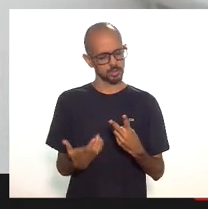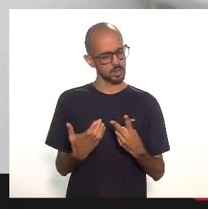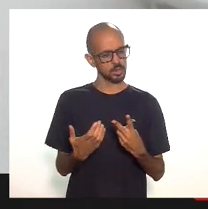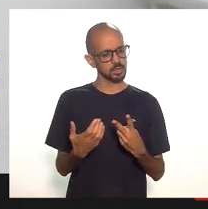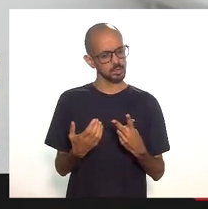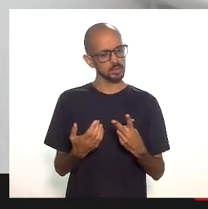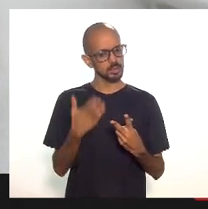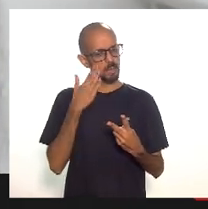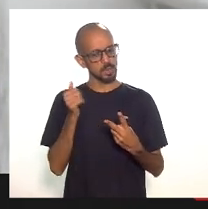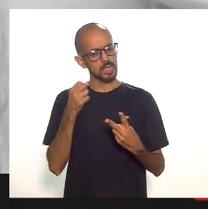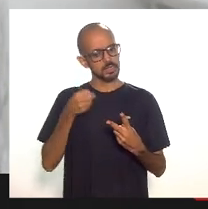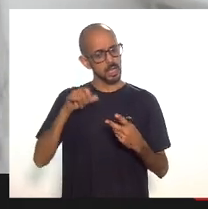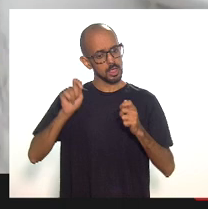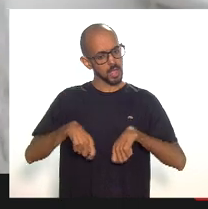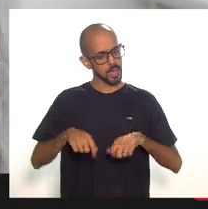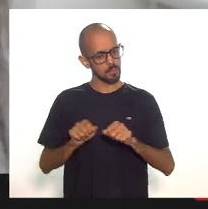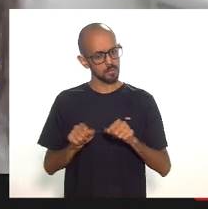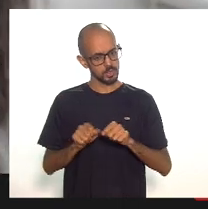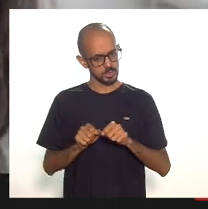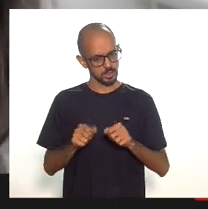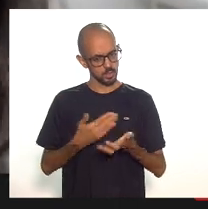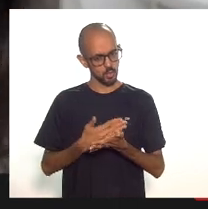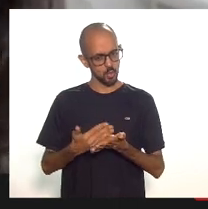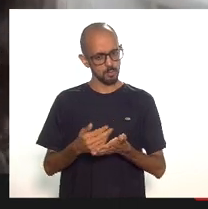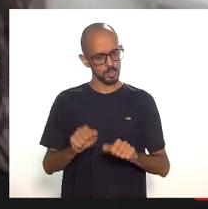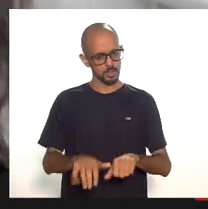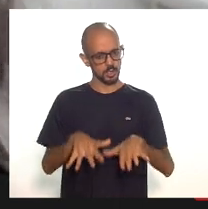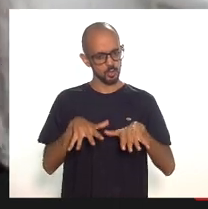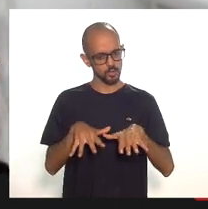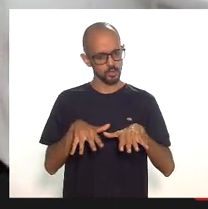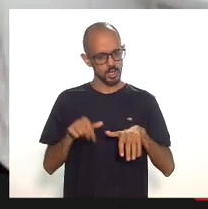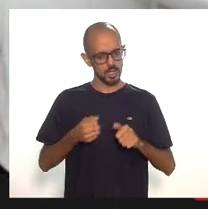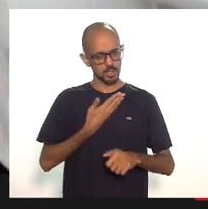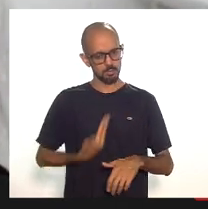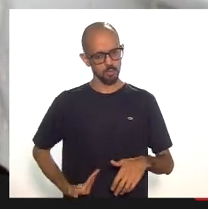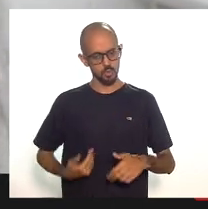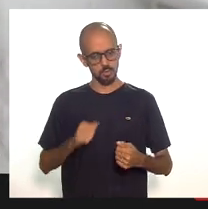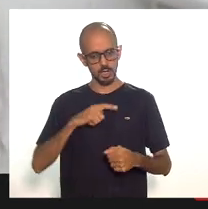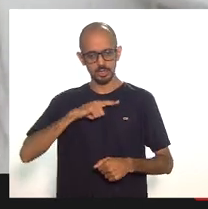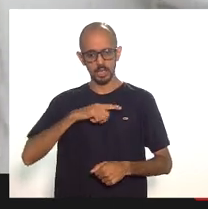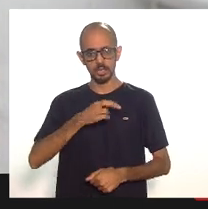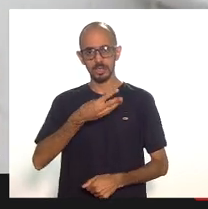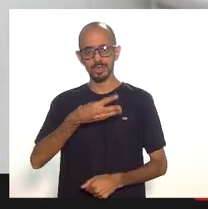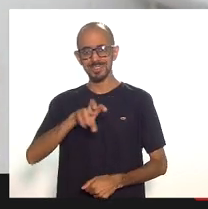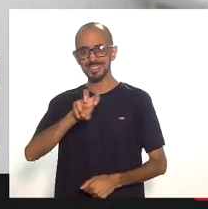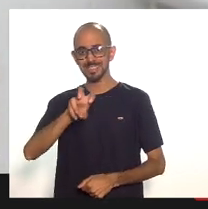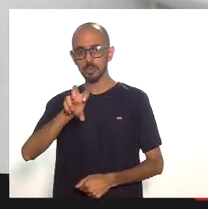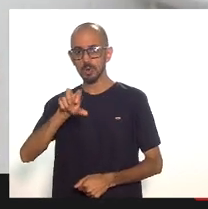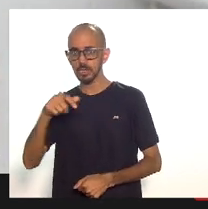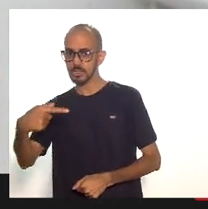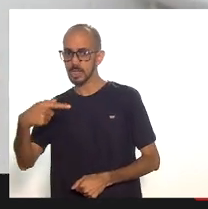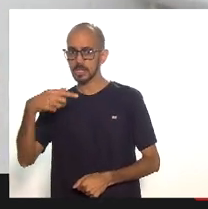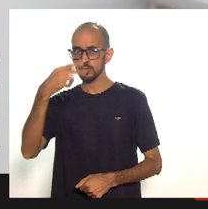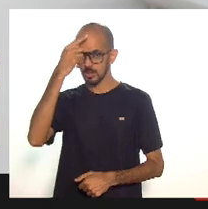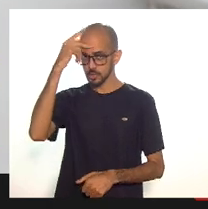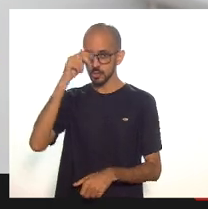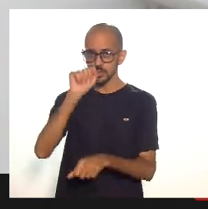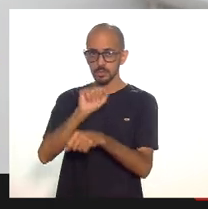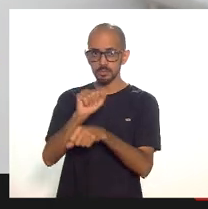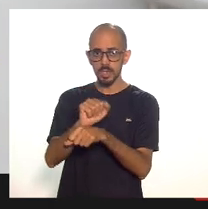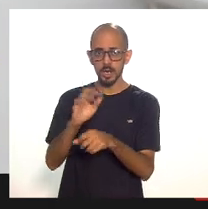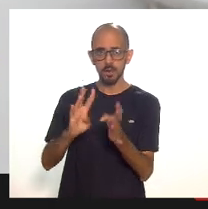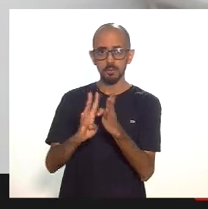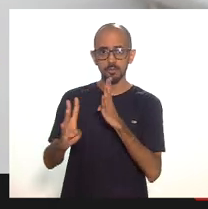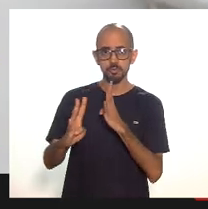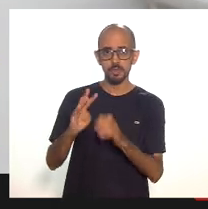fazer? Existem, no início da audiência, a Marta Rocha falou, 357 pessoas esperando para um